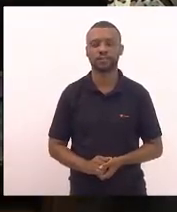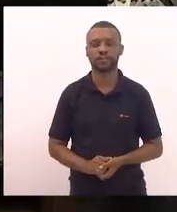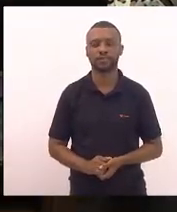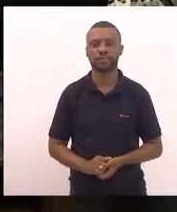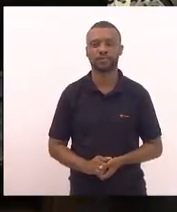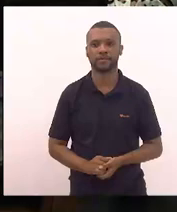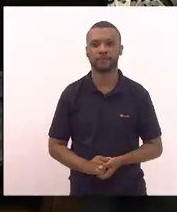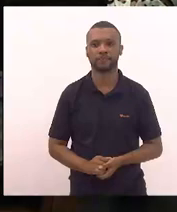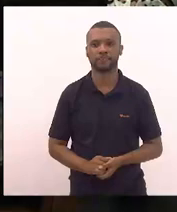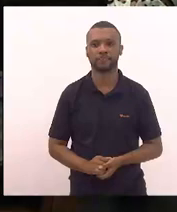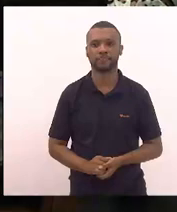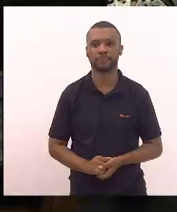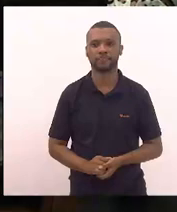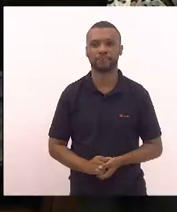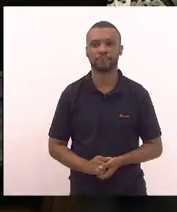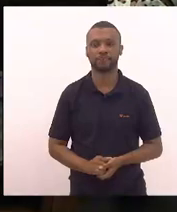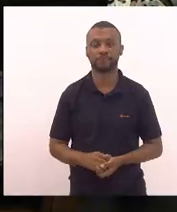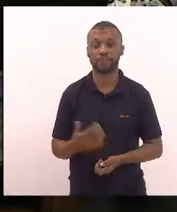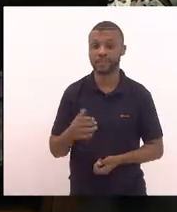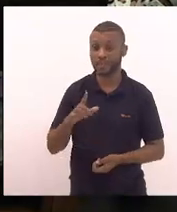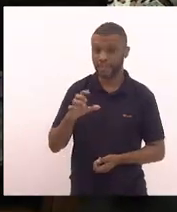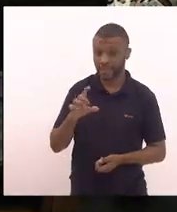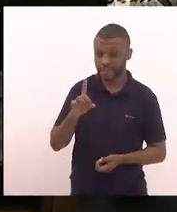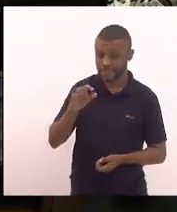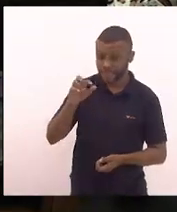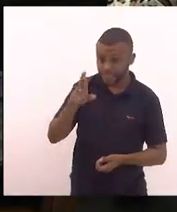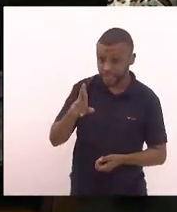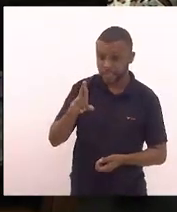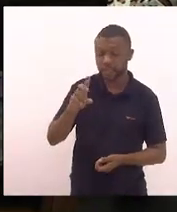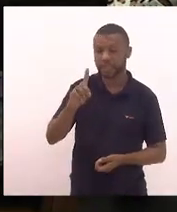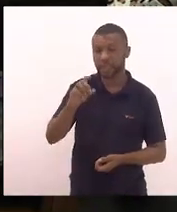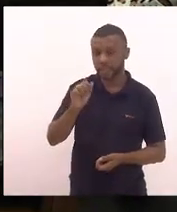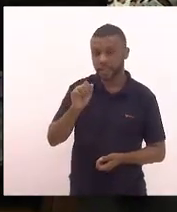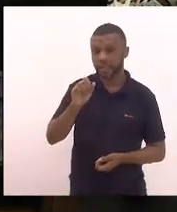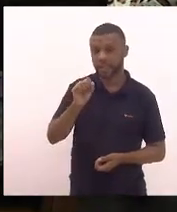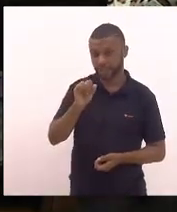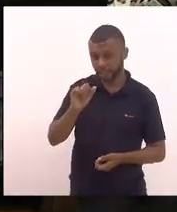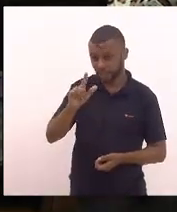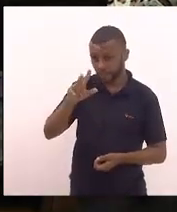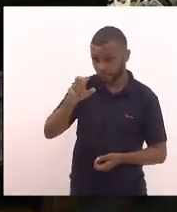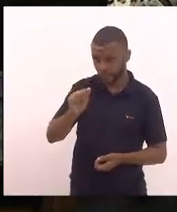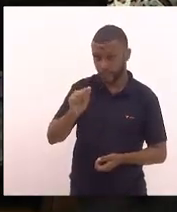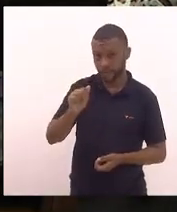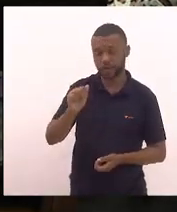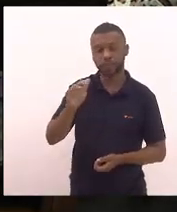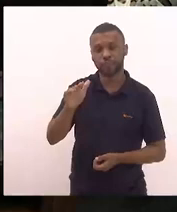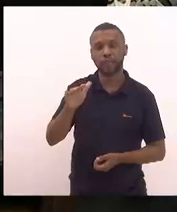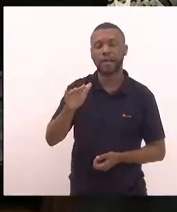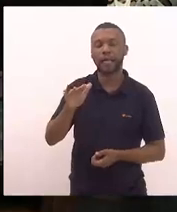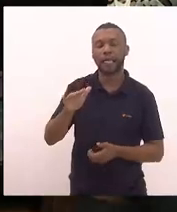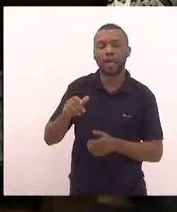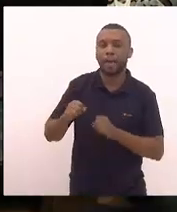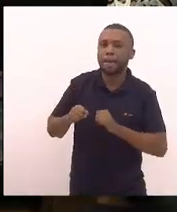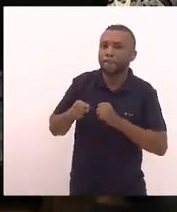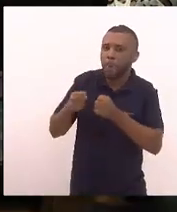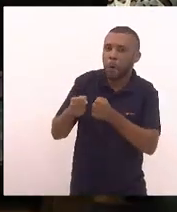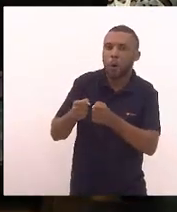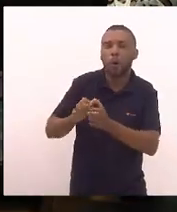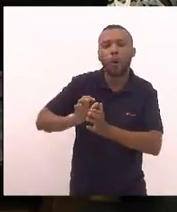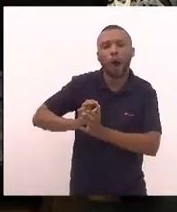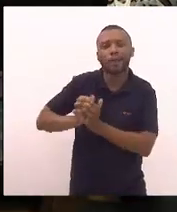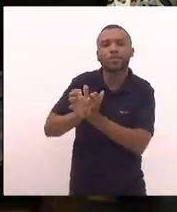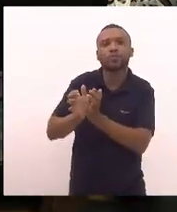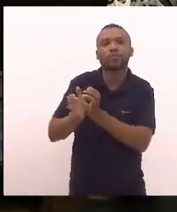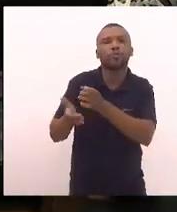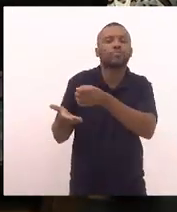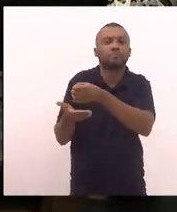Senhora Lidir Silva de Oliveira Correia encarou desde a infância o racismo estrutural, mas